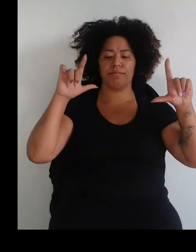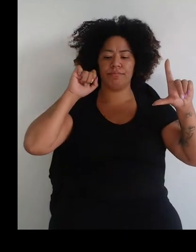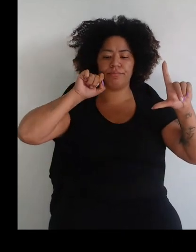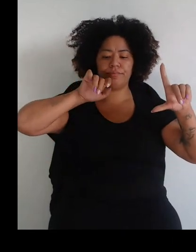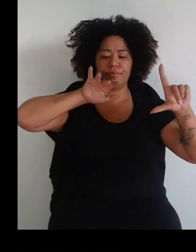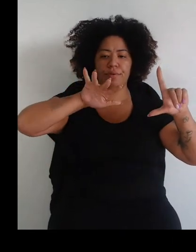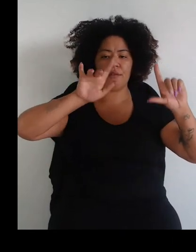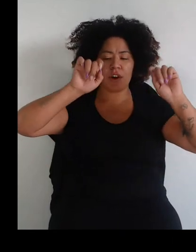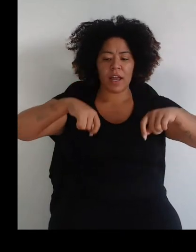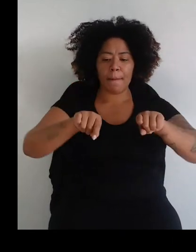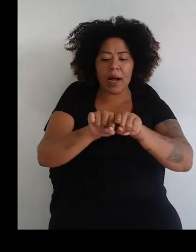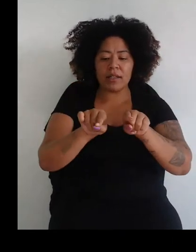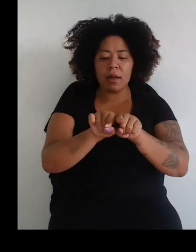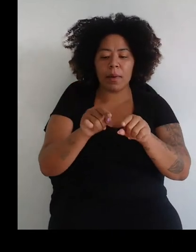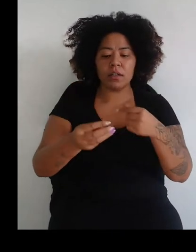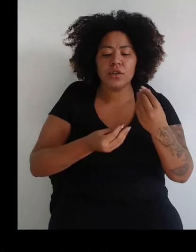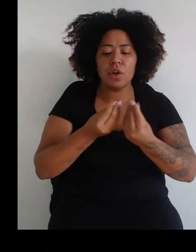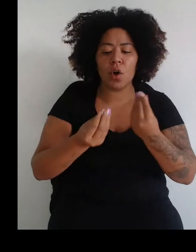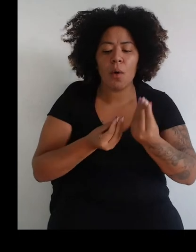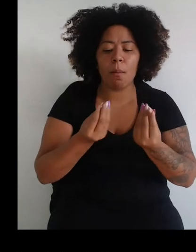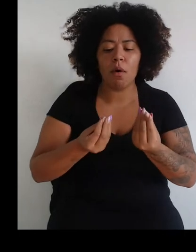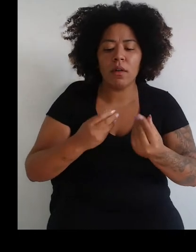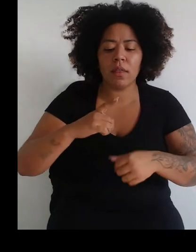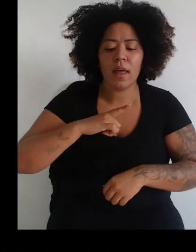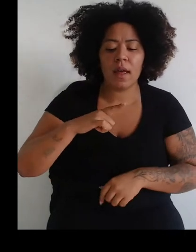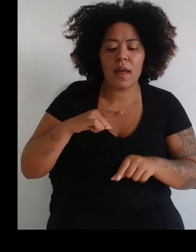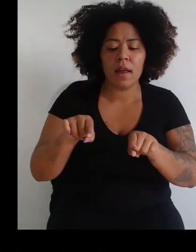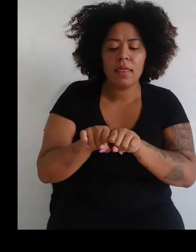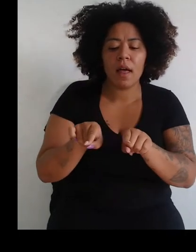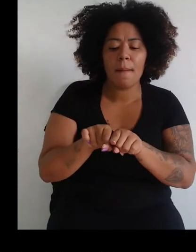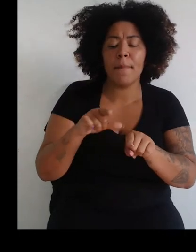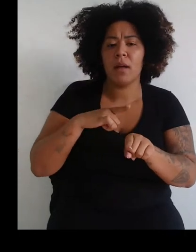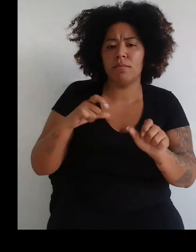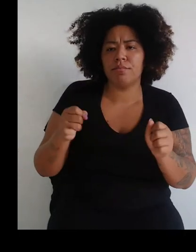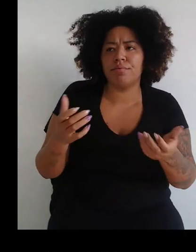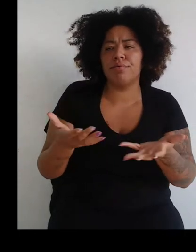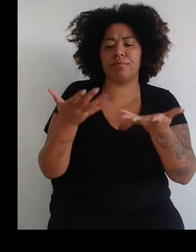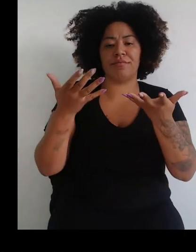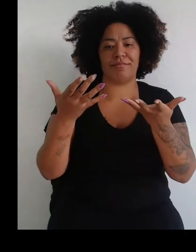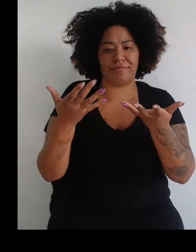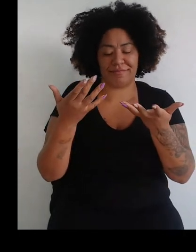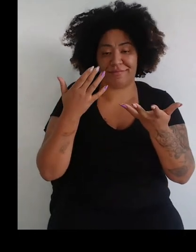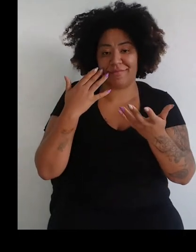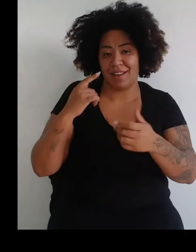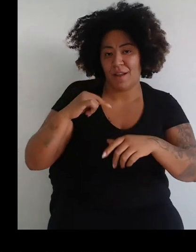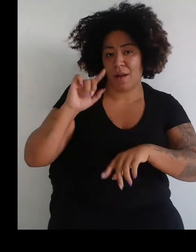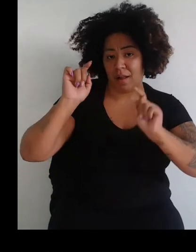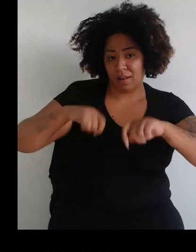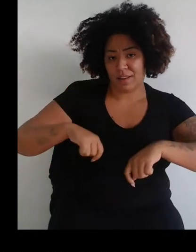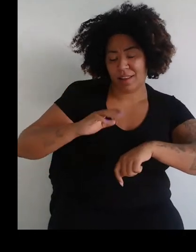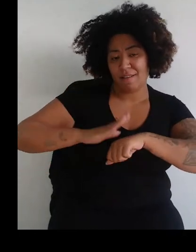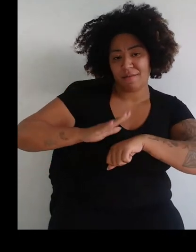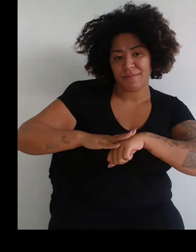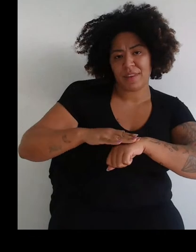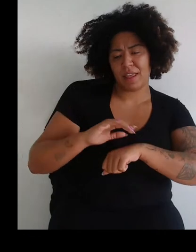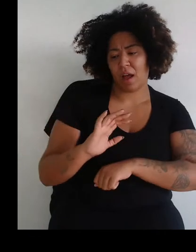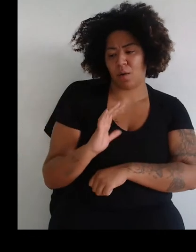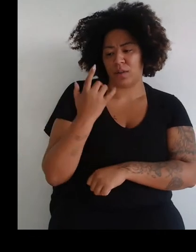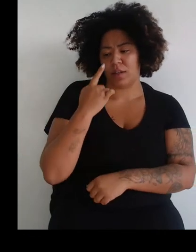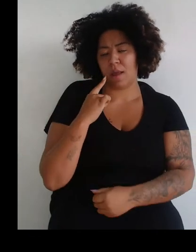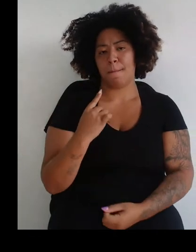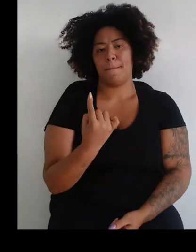pectórica na pequena fotografia da contracapa de edição Penguin da obra Guedes to the love de 1957